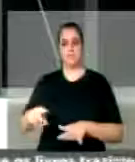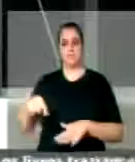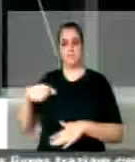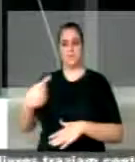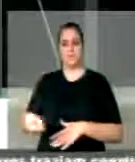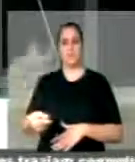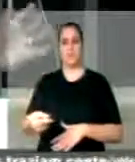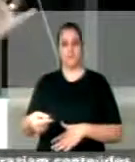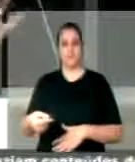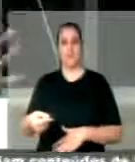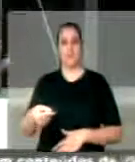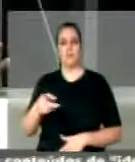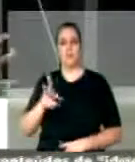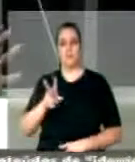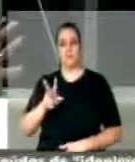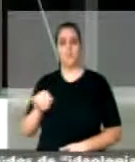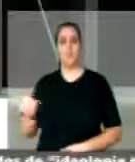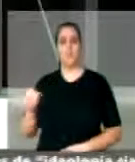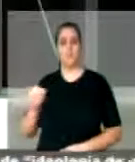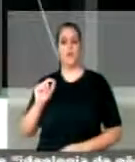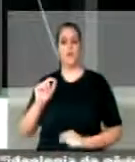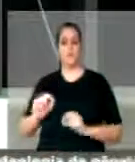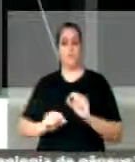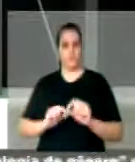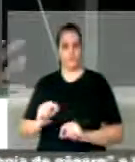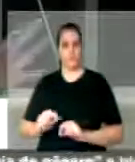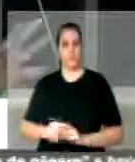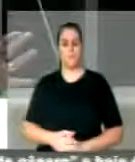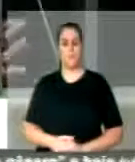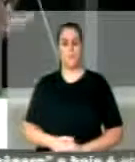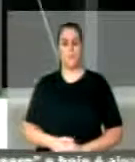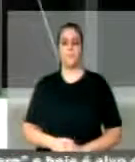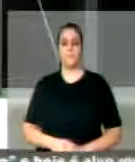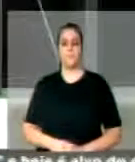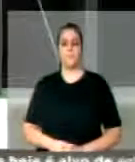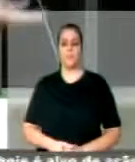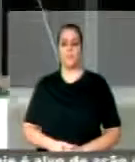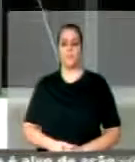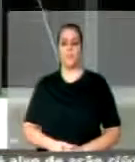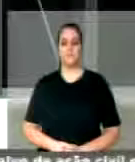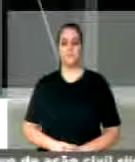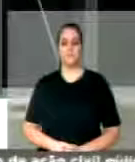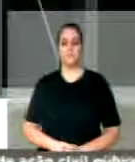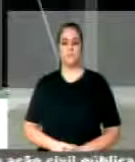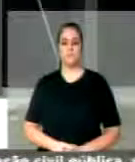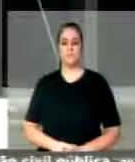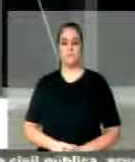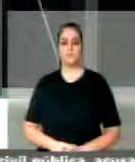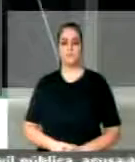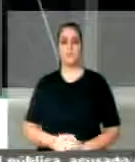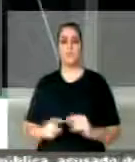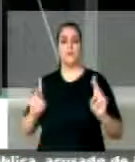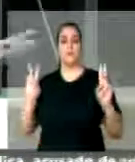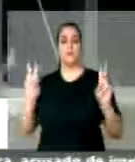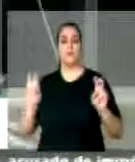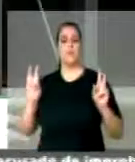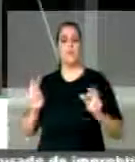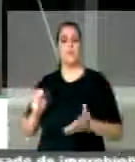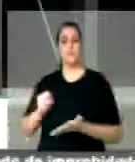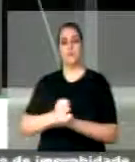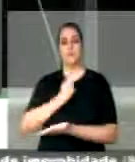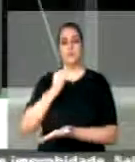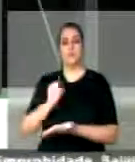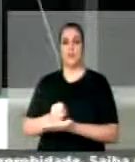estará, sem dúvida nenhuma, falando do contrato temporário de